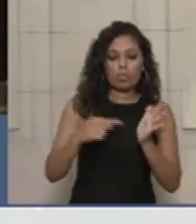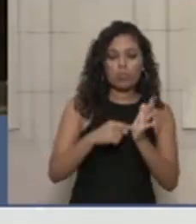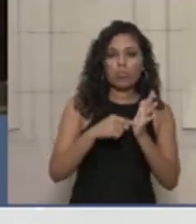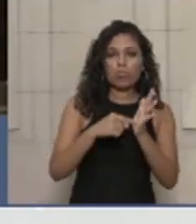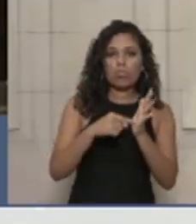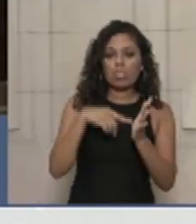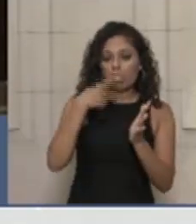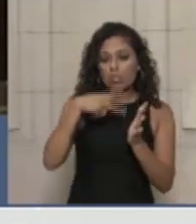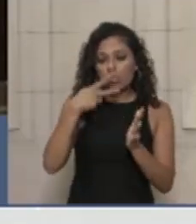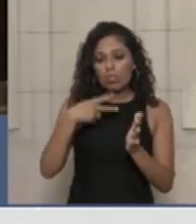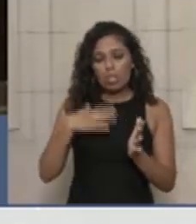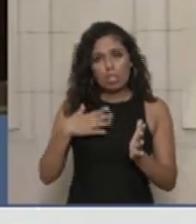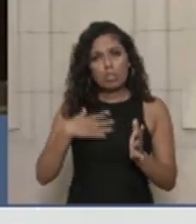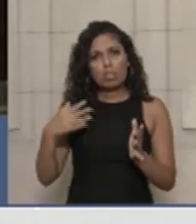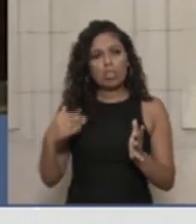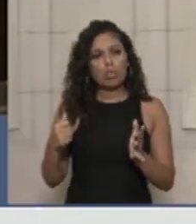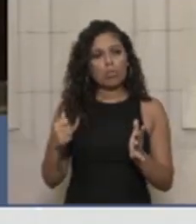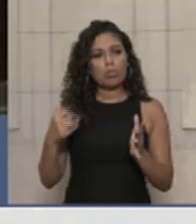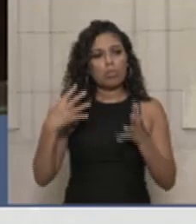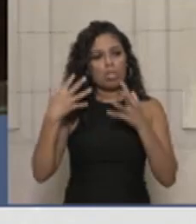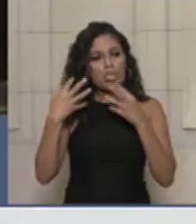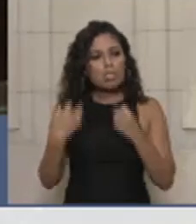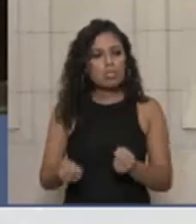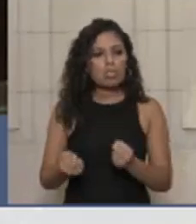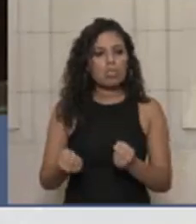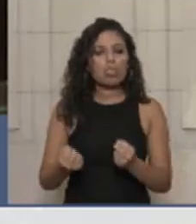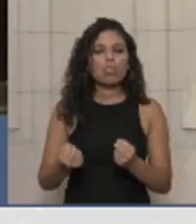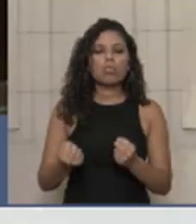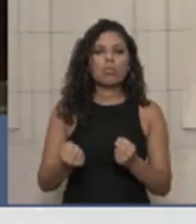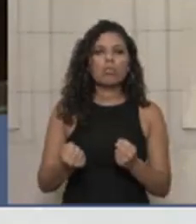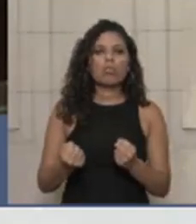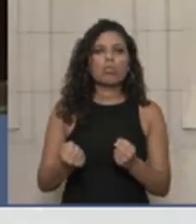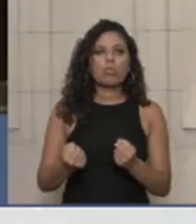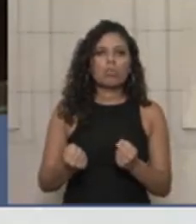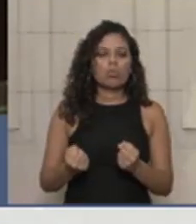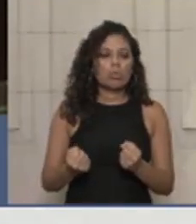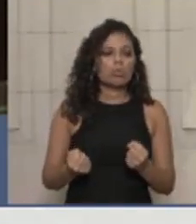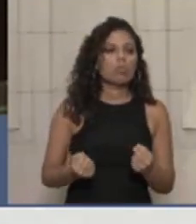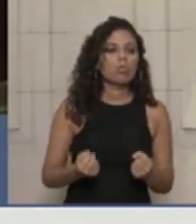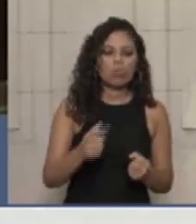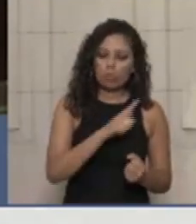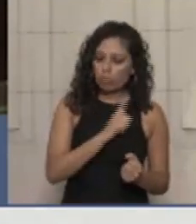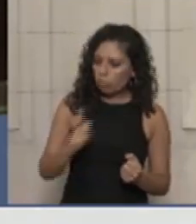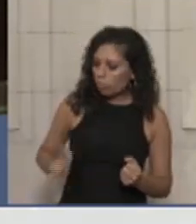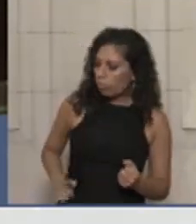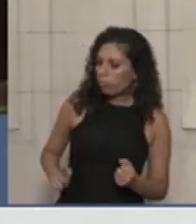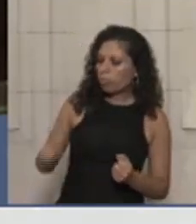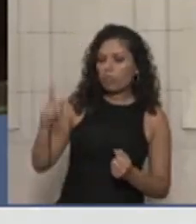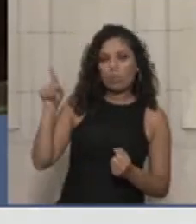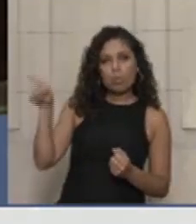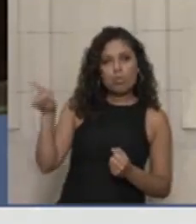posicionamento absolutamente favorável para que o governo do estado